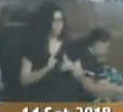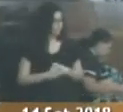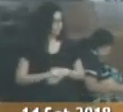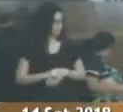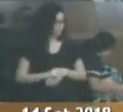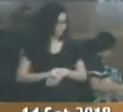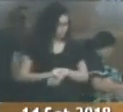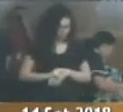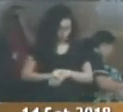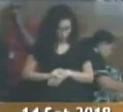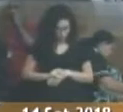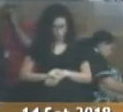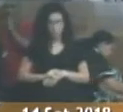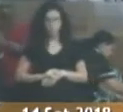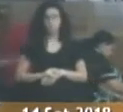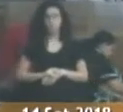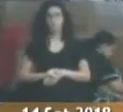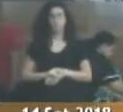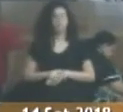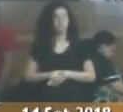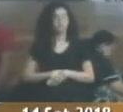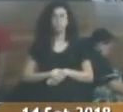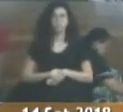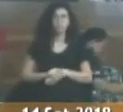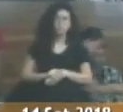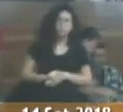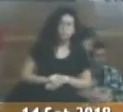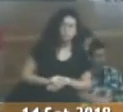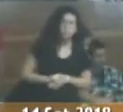Então, Renan, por favor.